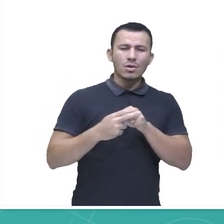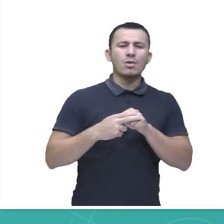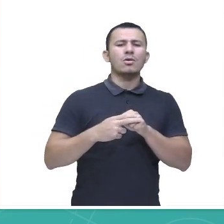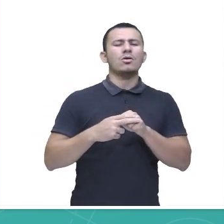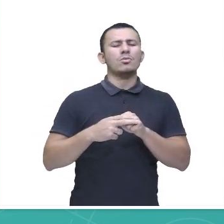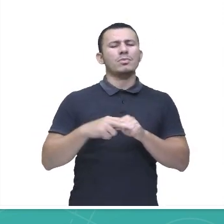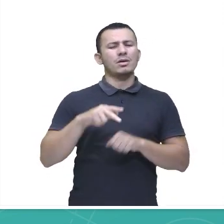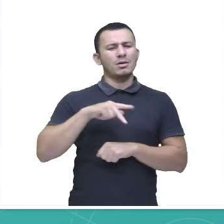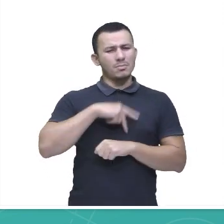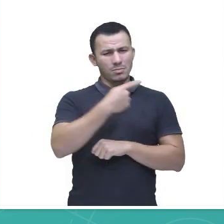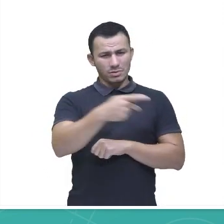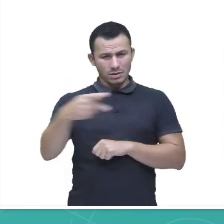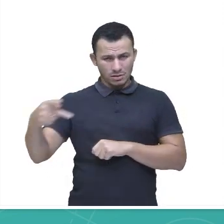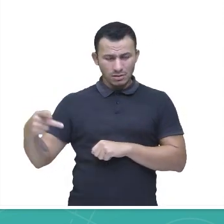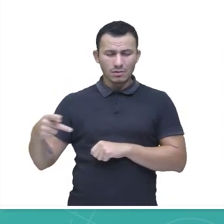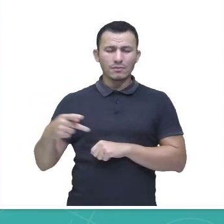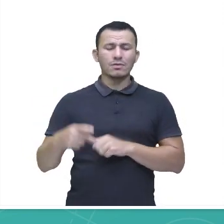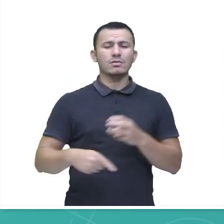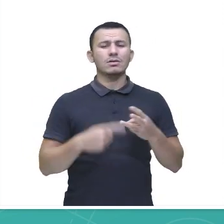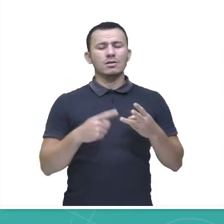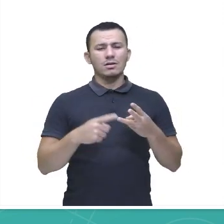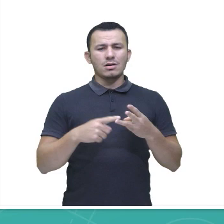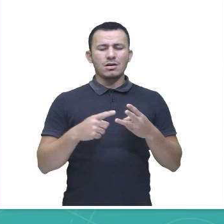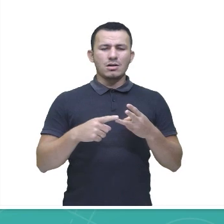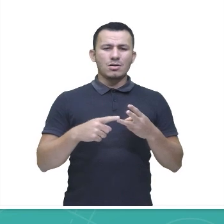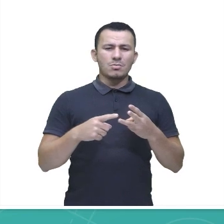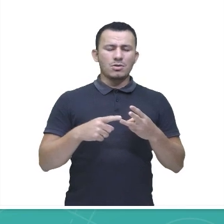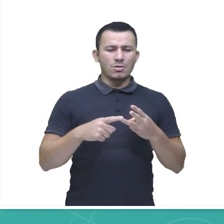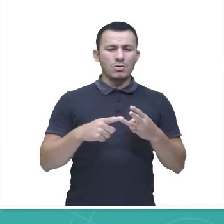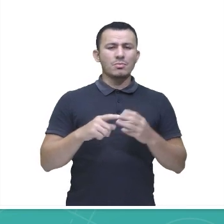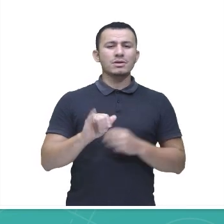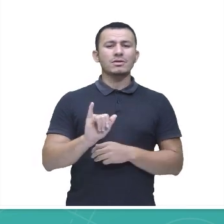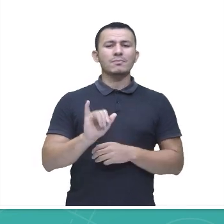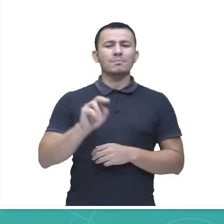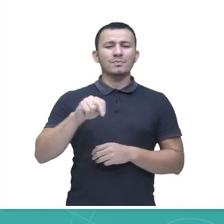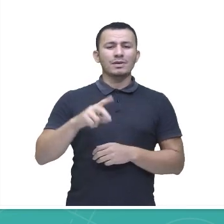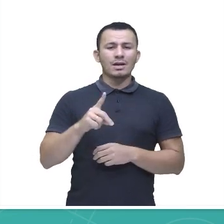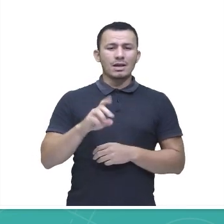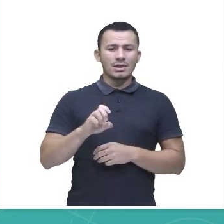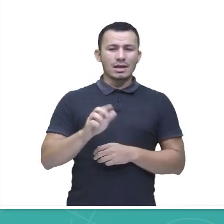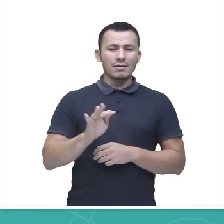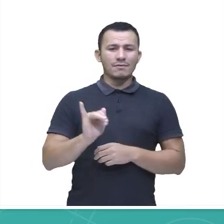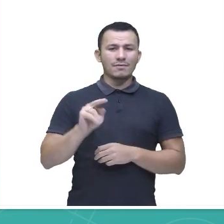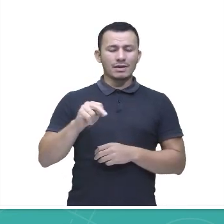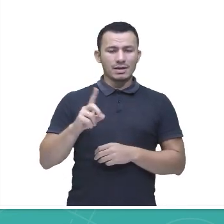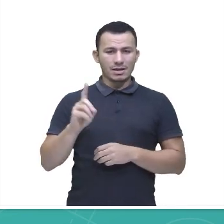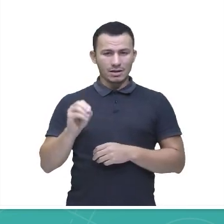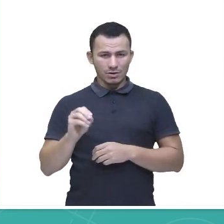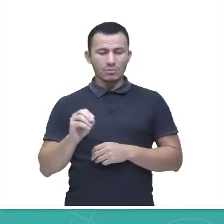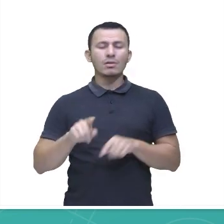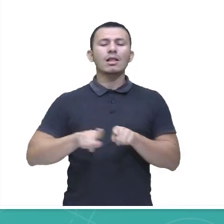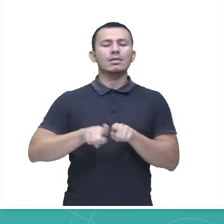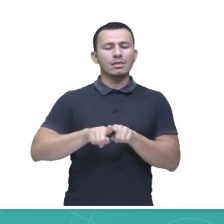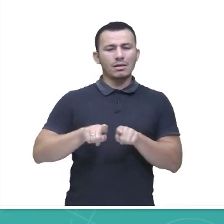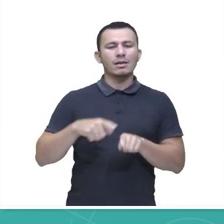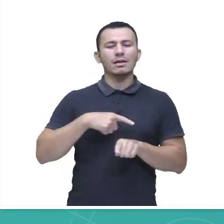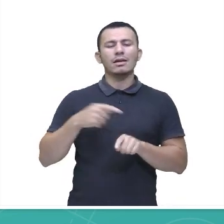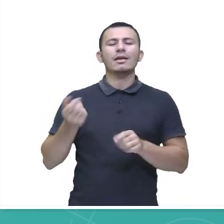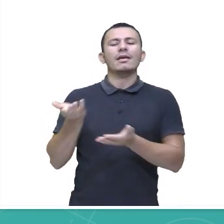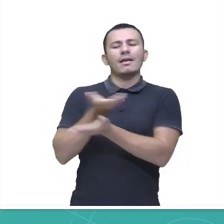possessivos, que são pronomes indefinidos e adjetivos, estão se relacionando